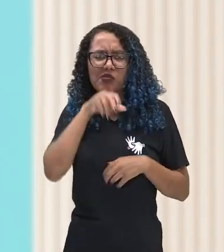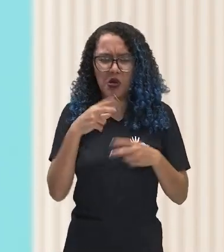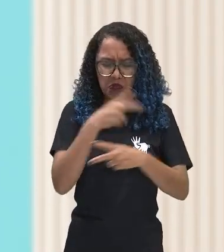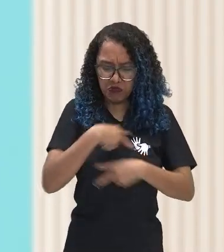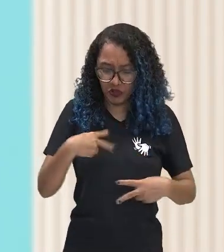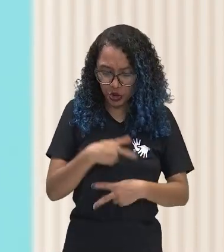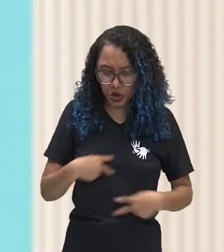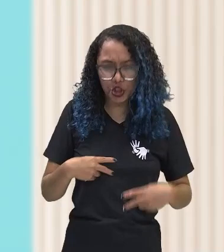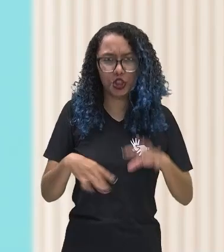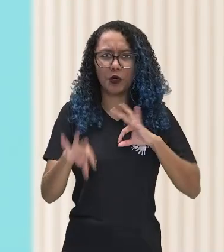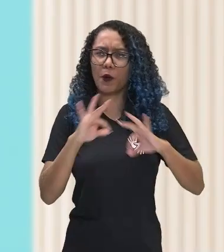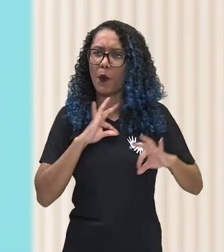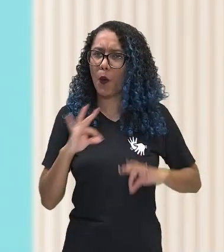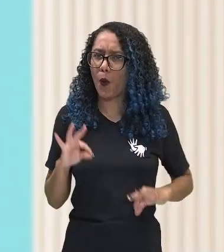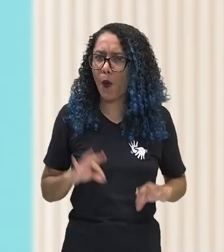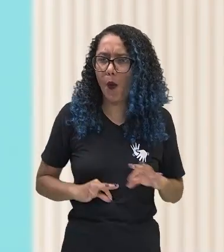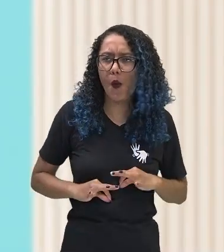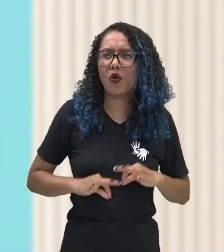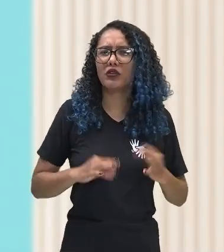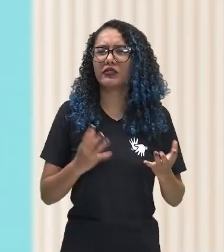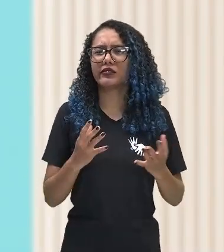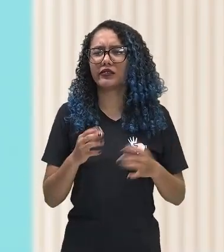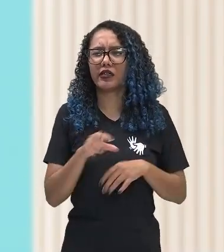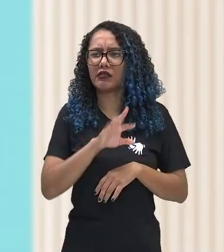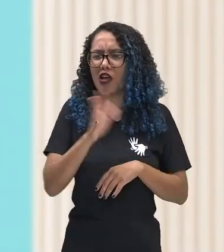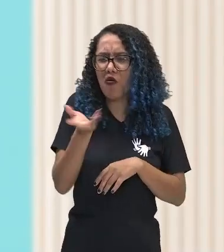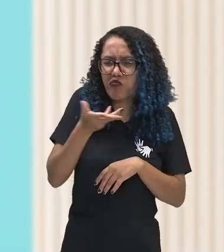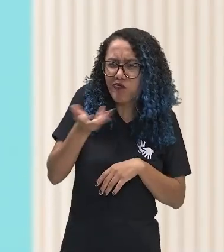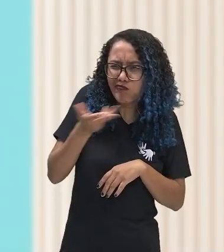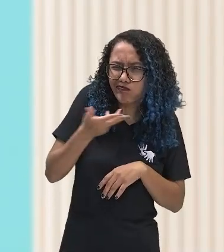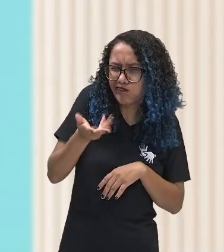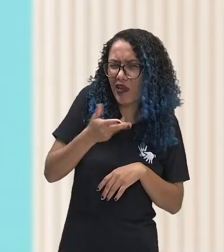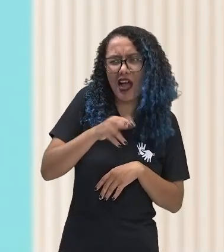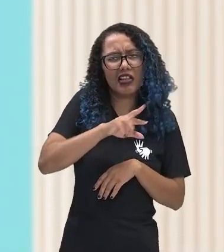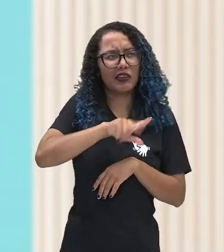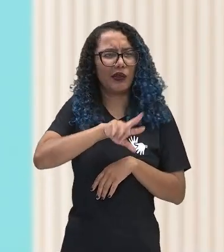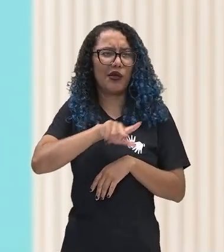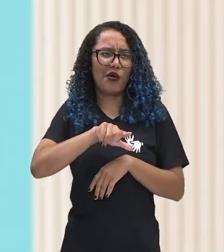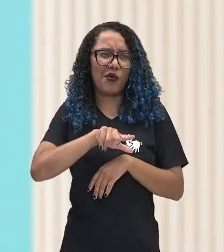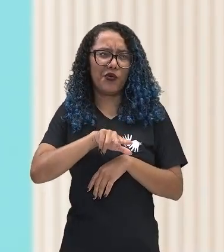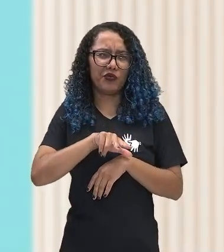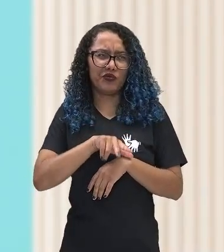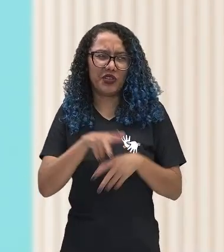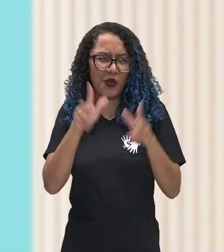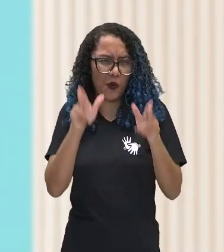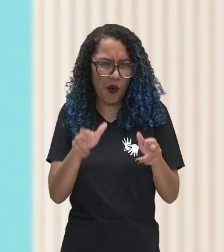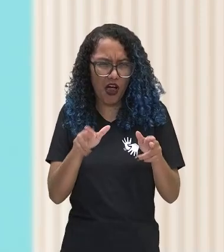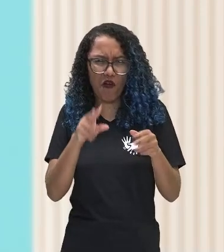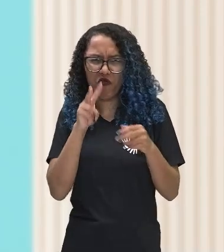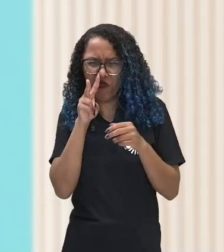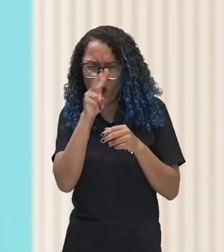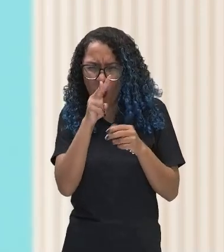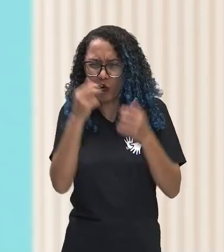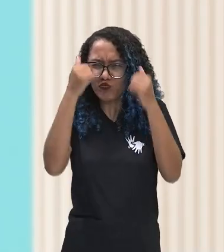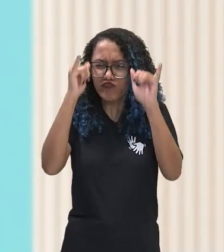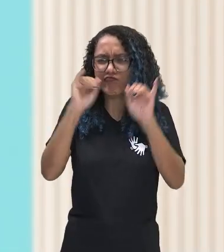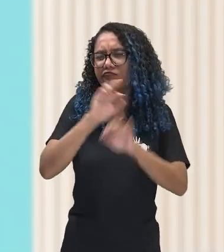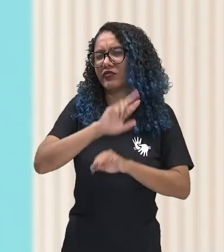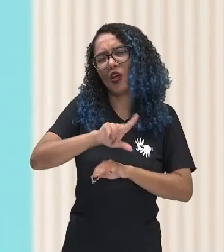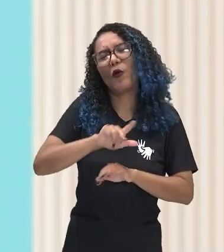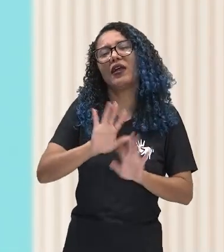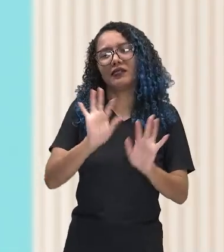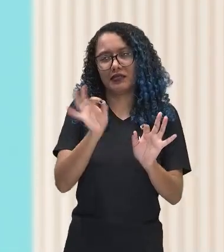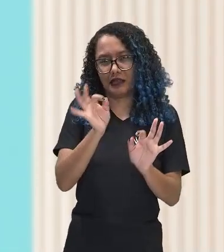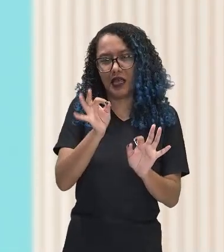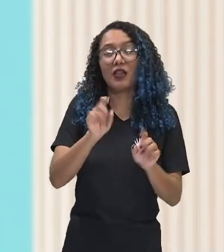onça um leopardo não é veloz não é forte que nem um touro sim realmente